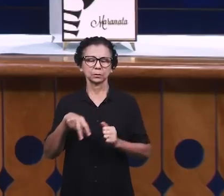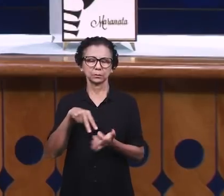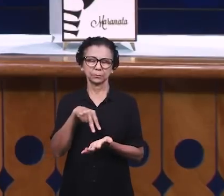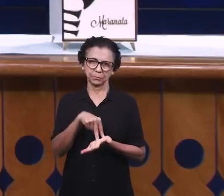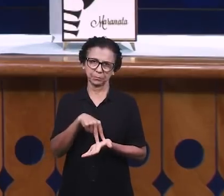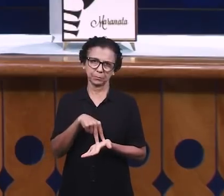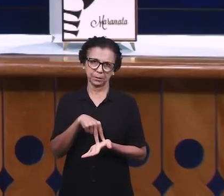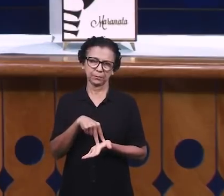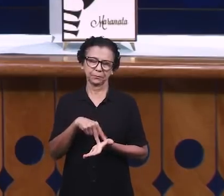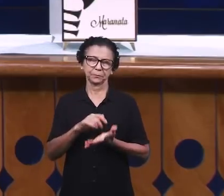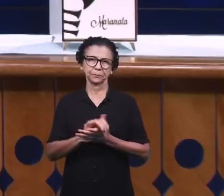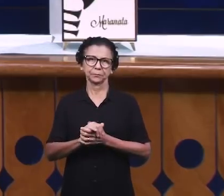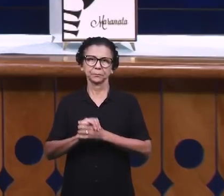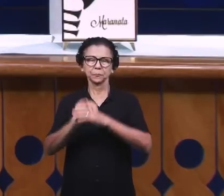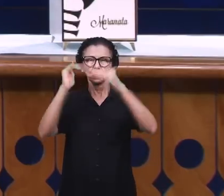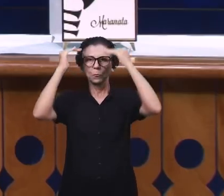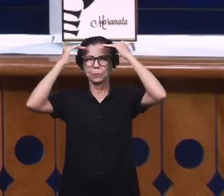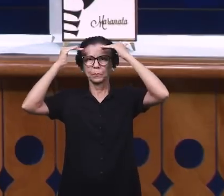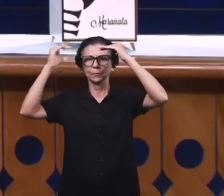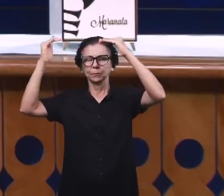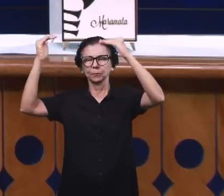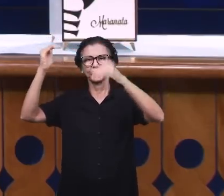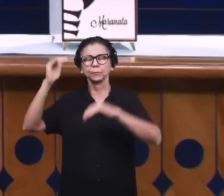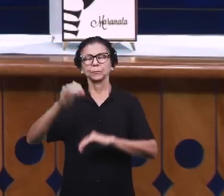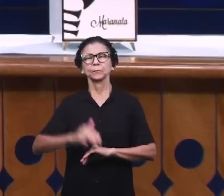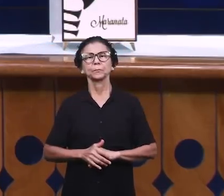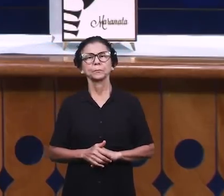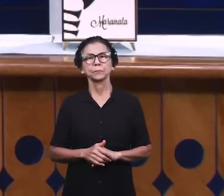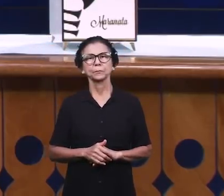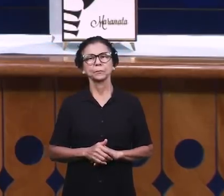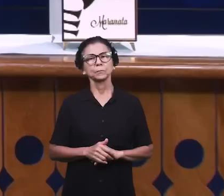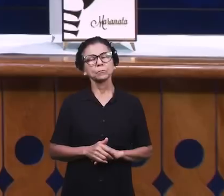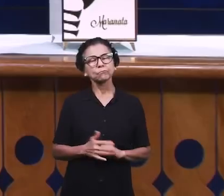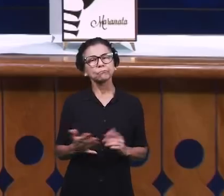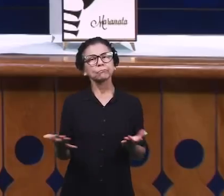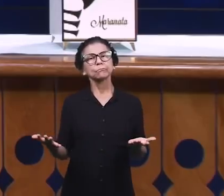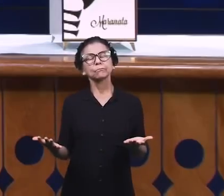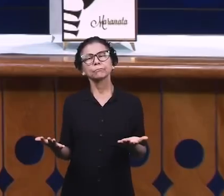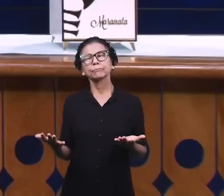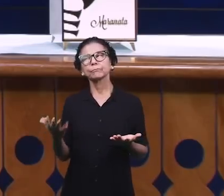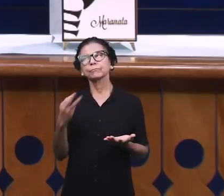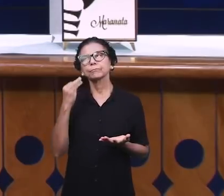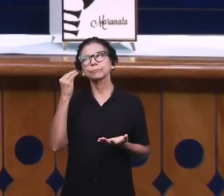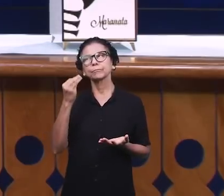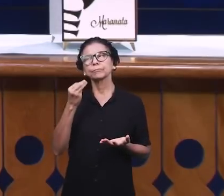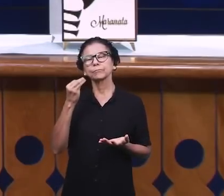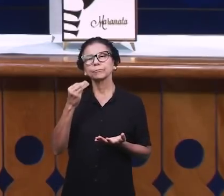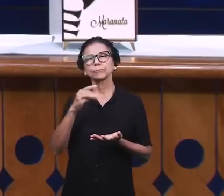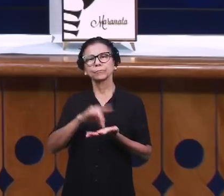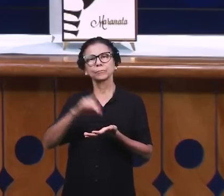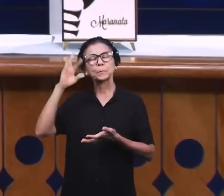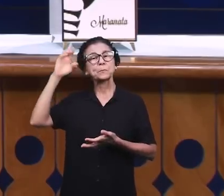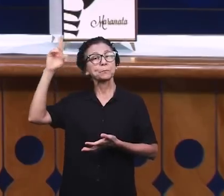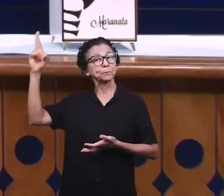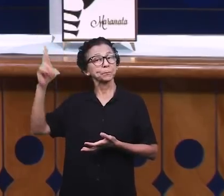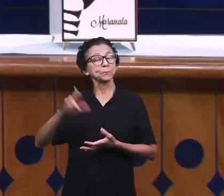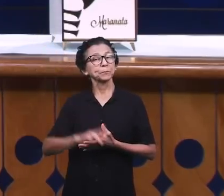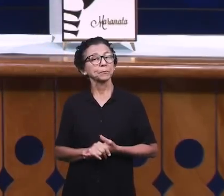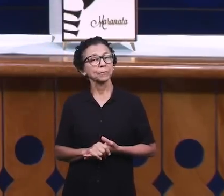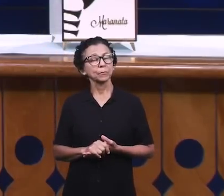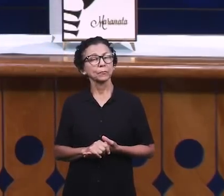de pé nesse momento, em reverência, em atitude de reverência, em atitude de busca de uma experiência real com o Senhor. Nós aqui